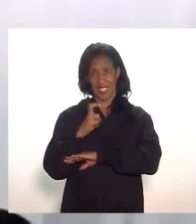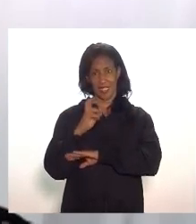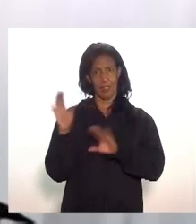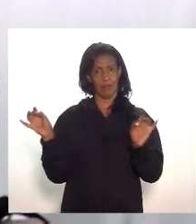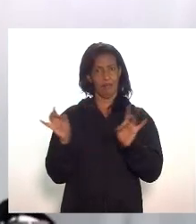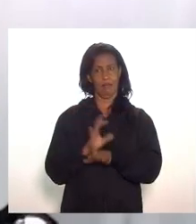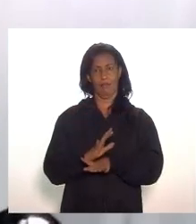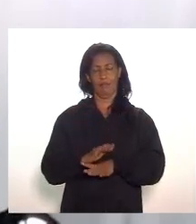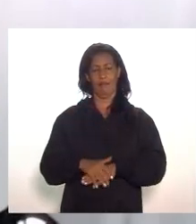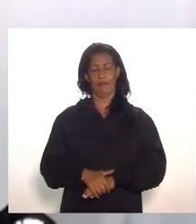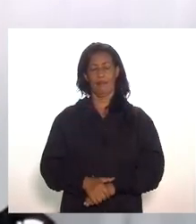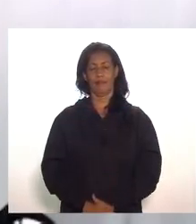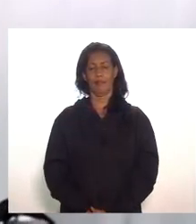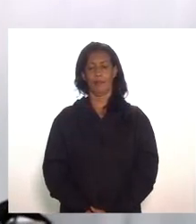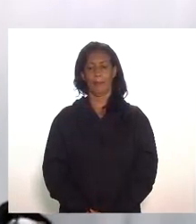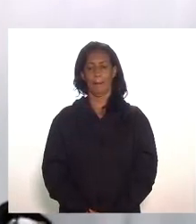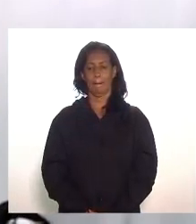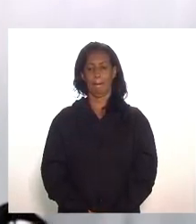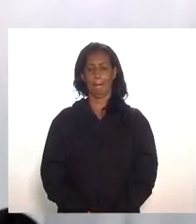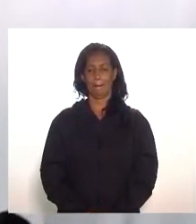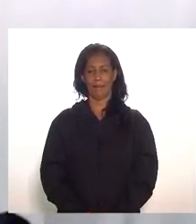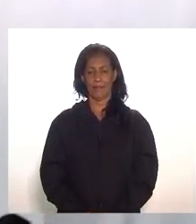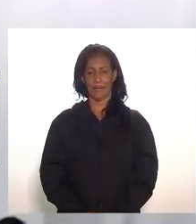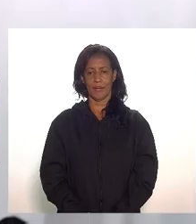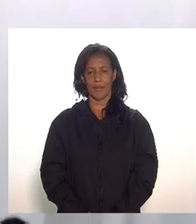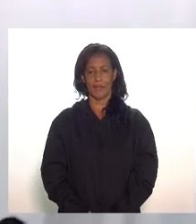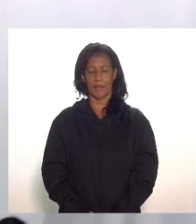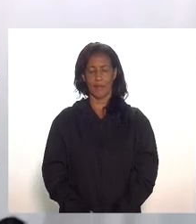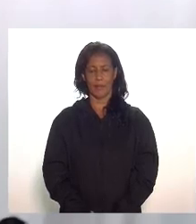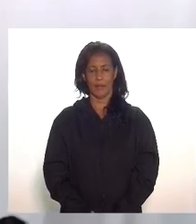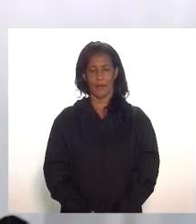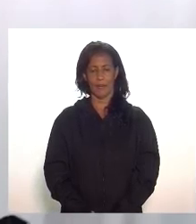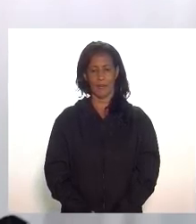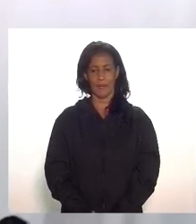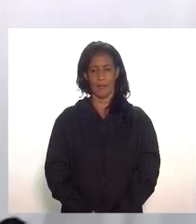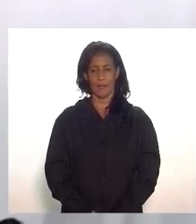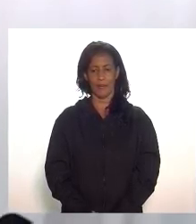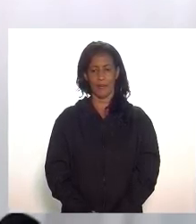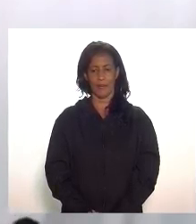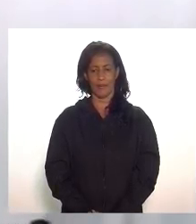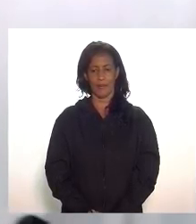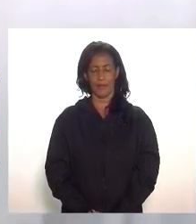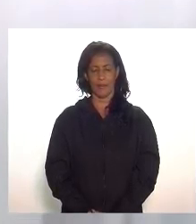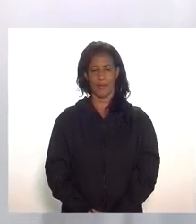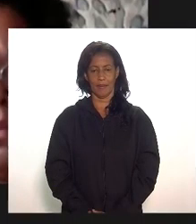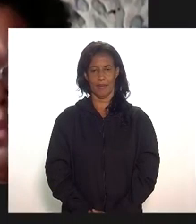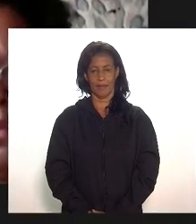às 15 horas. Presidente, deputado Felipe Peixoto. Eu vou tirar a minha inscrição em todo o expediente final e